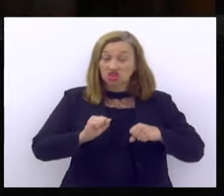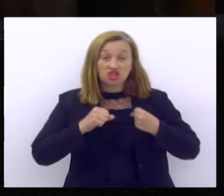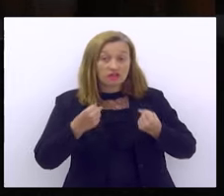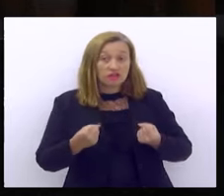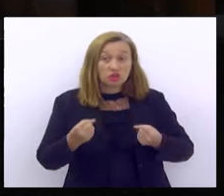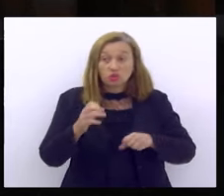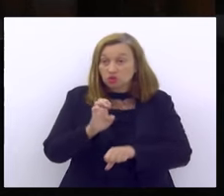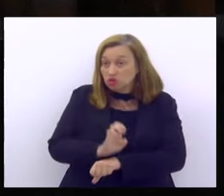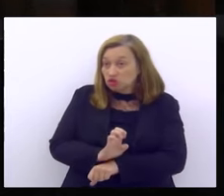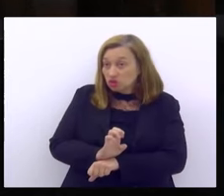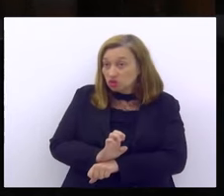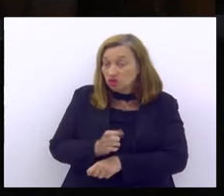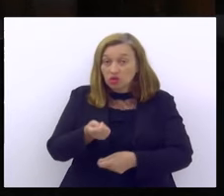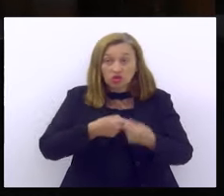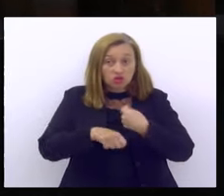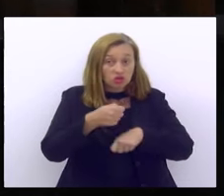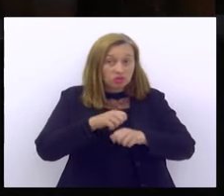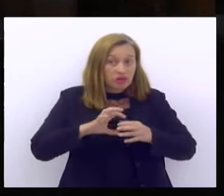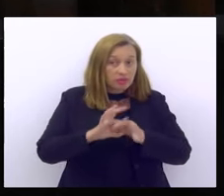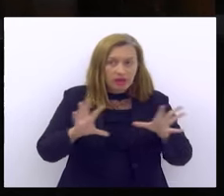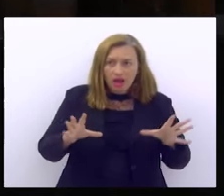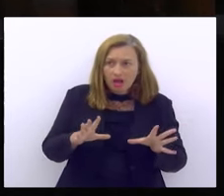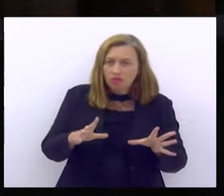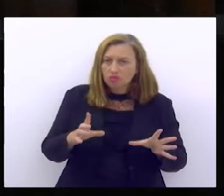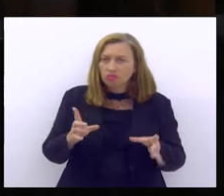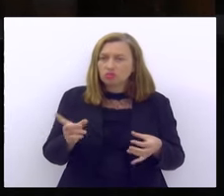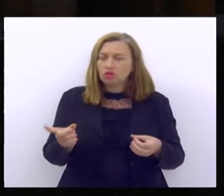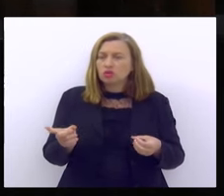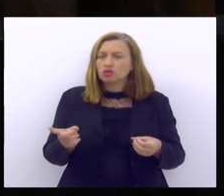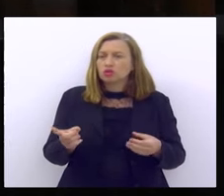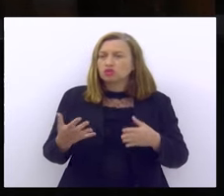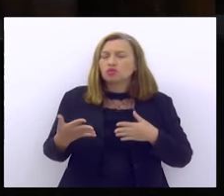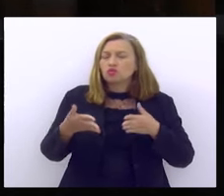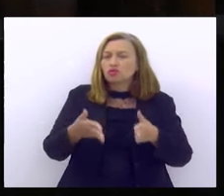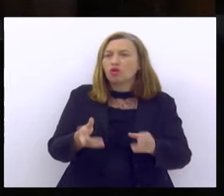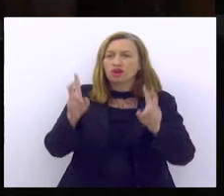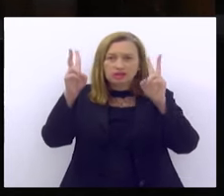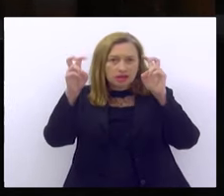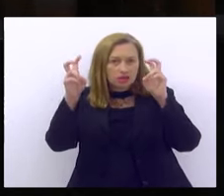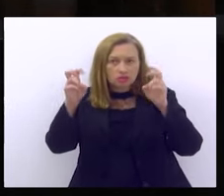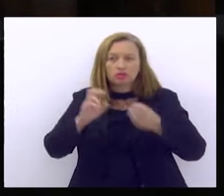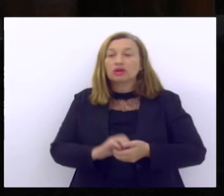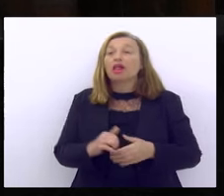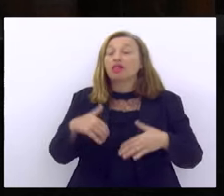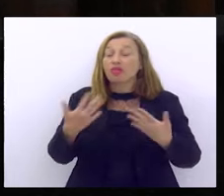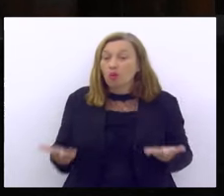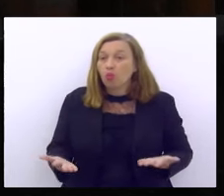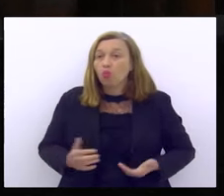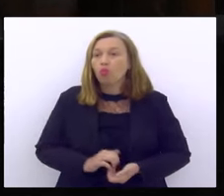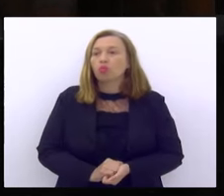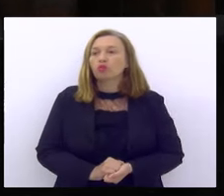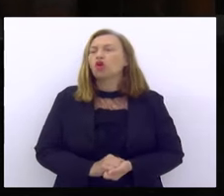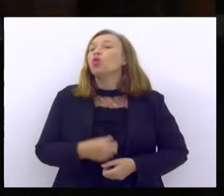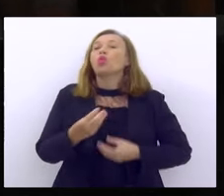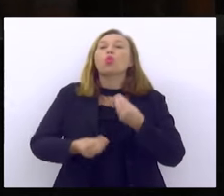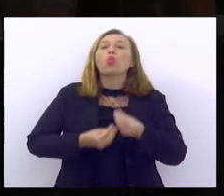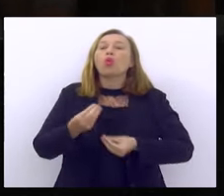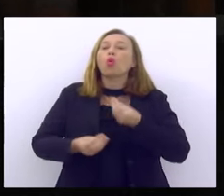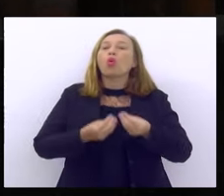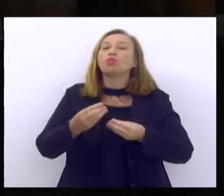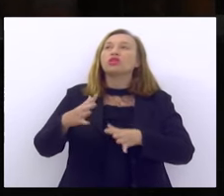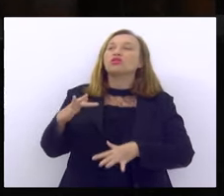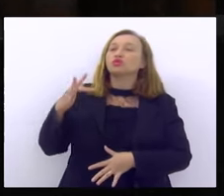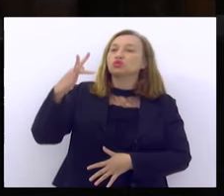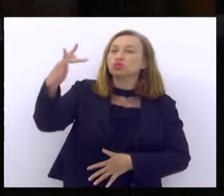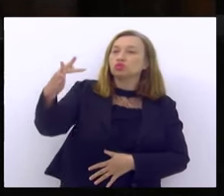Estado economicamente liberal não se voltam para essas questões. Então, como que essas